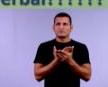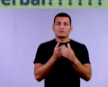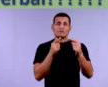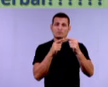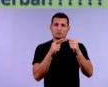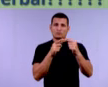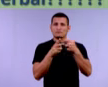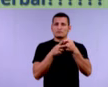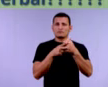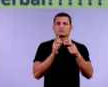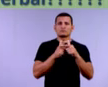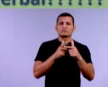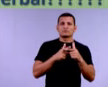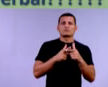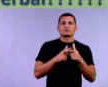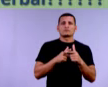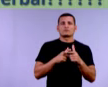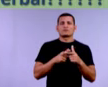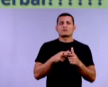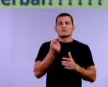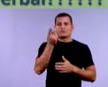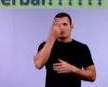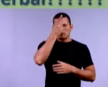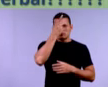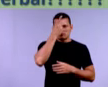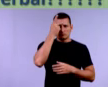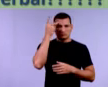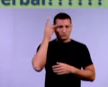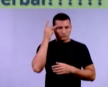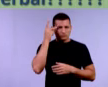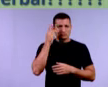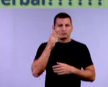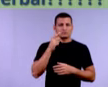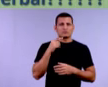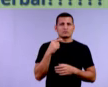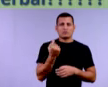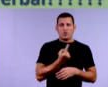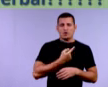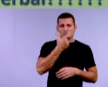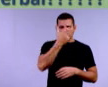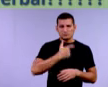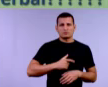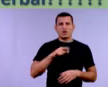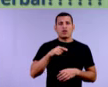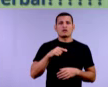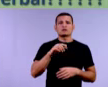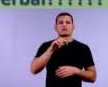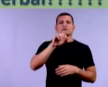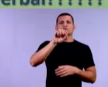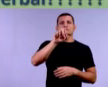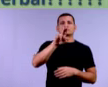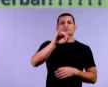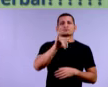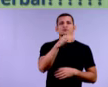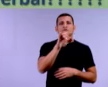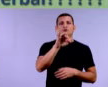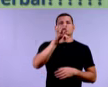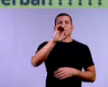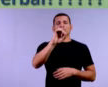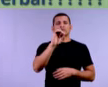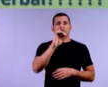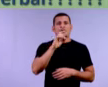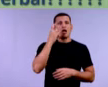as pessoas, a gente é um sujeito que dá a ideia de muita gente, certo?